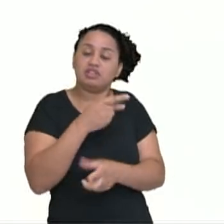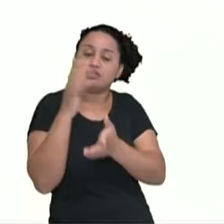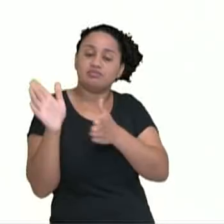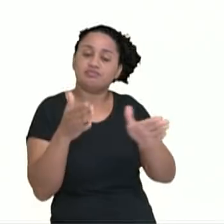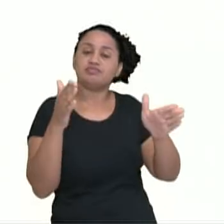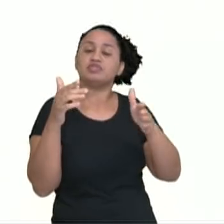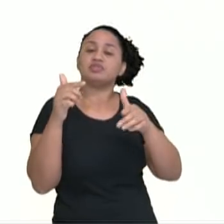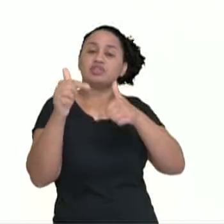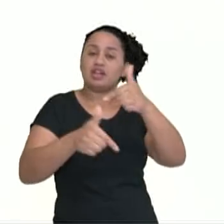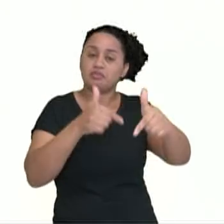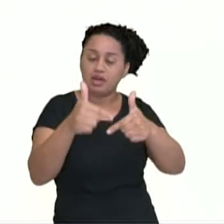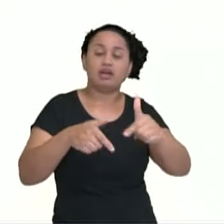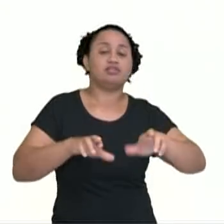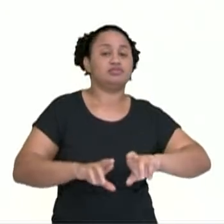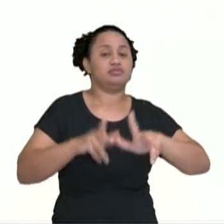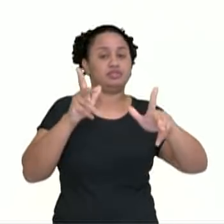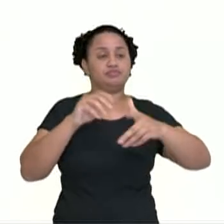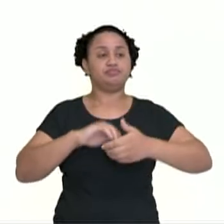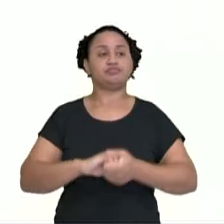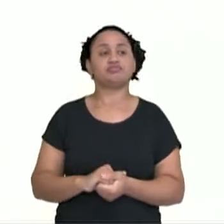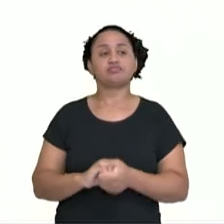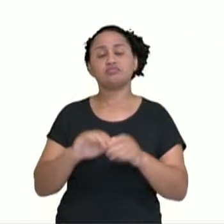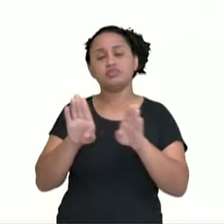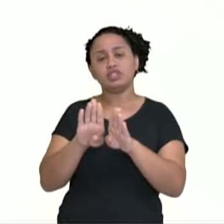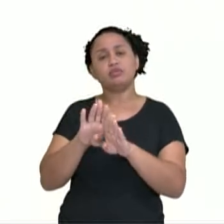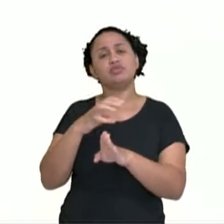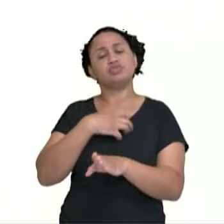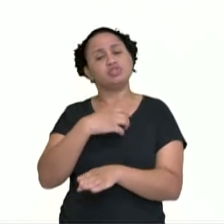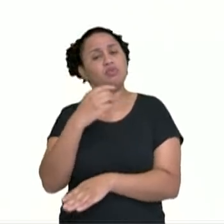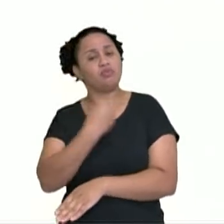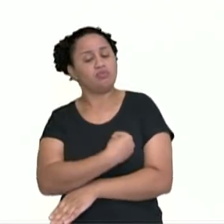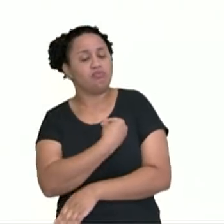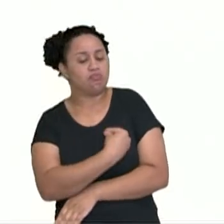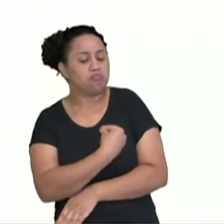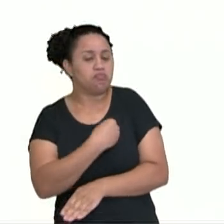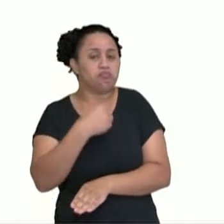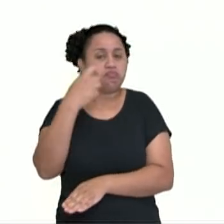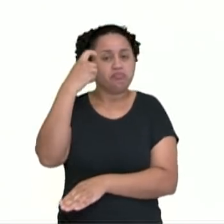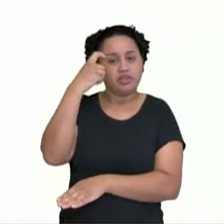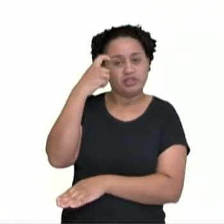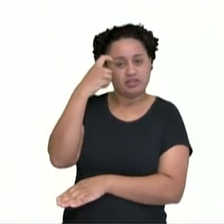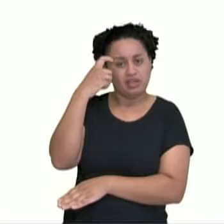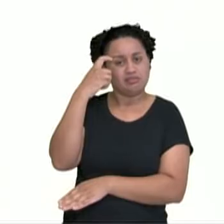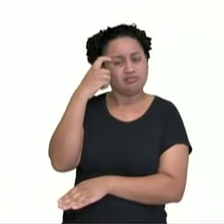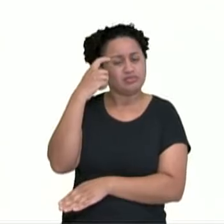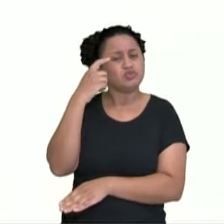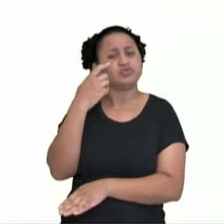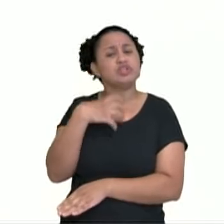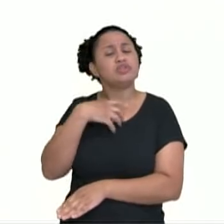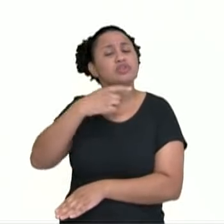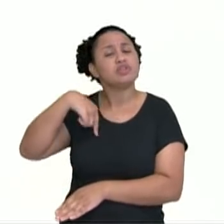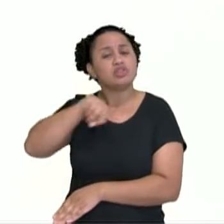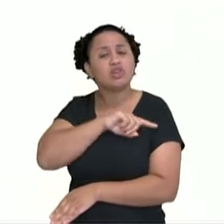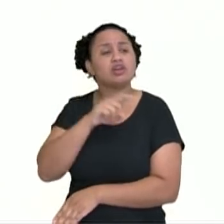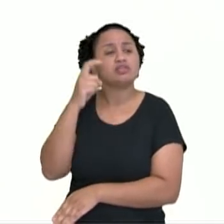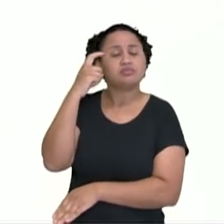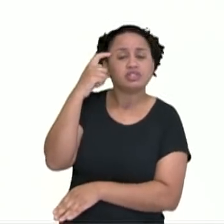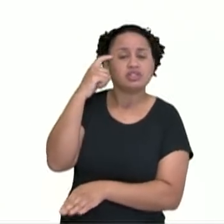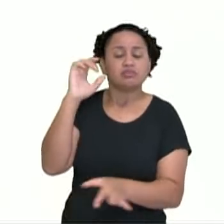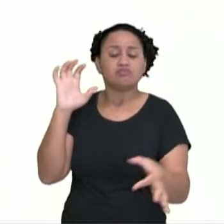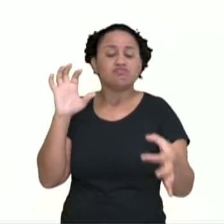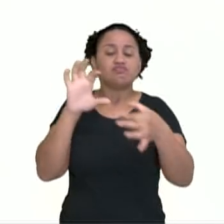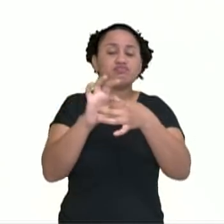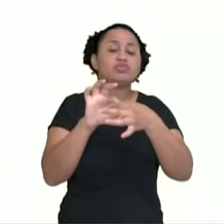ser diferenciada. A maneira de viver e de pensar, de como nós pensamos, está totalmente atrelada a